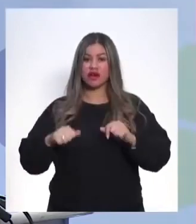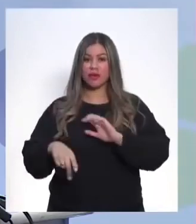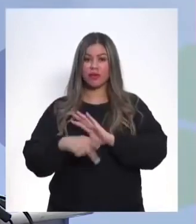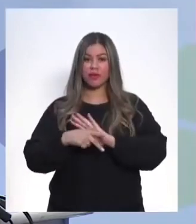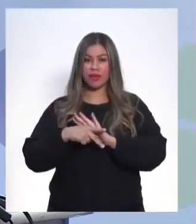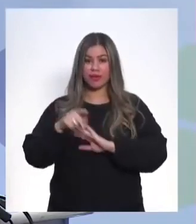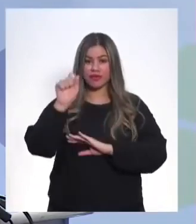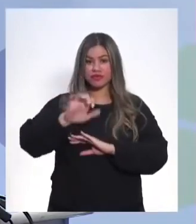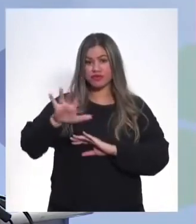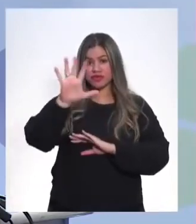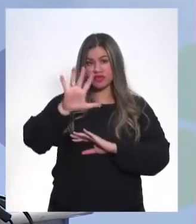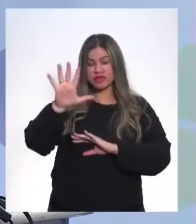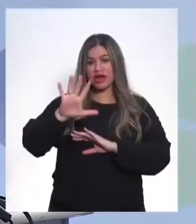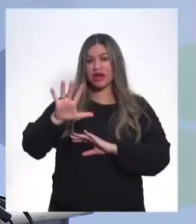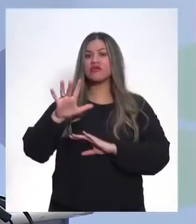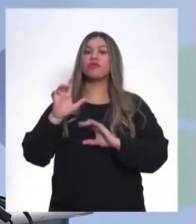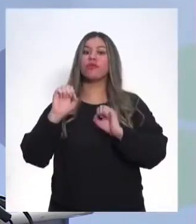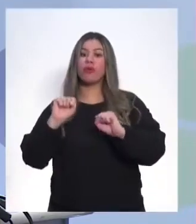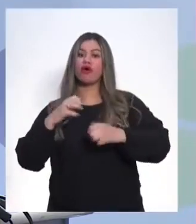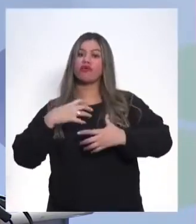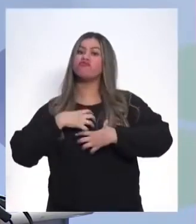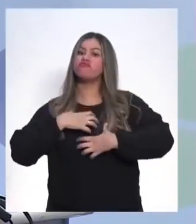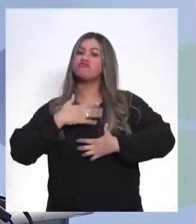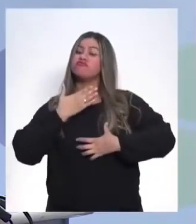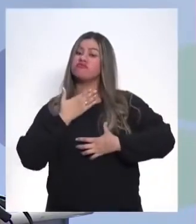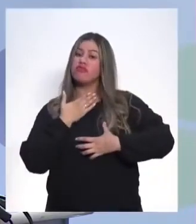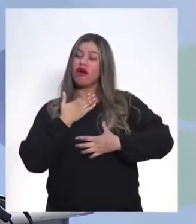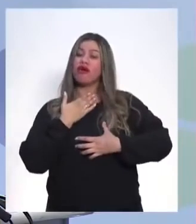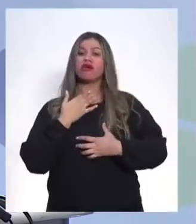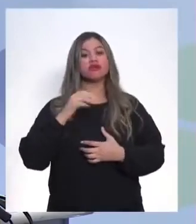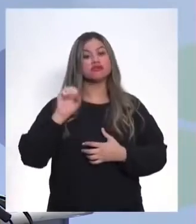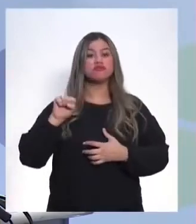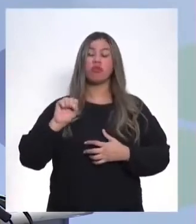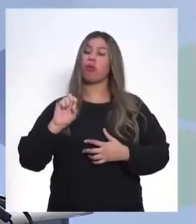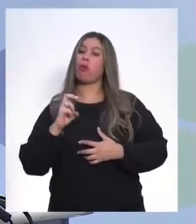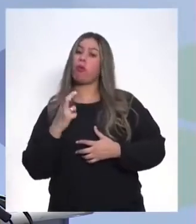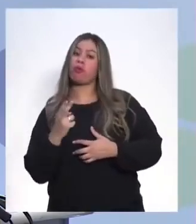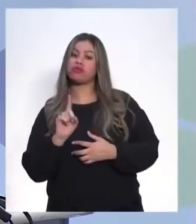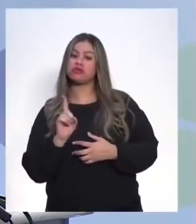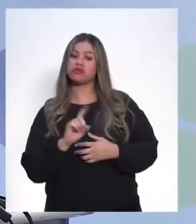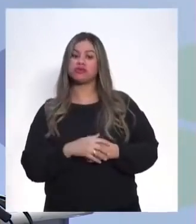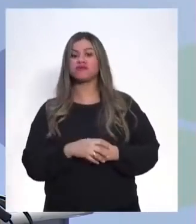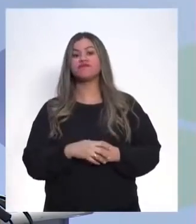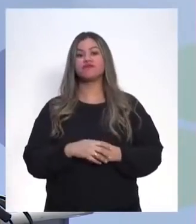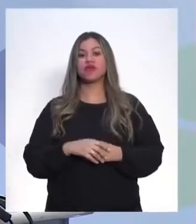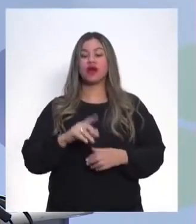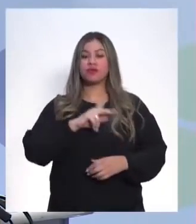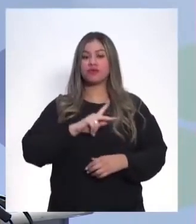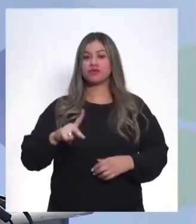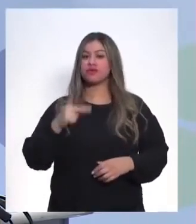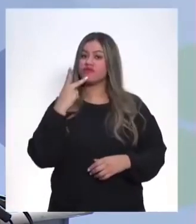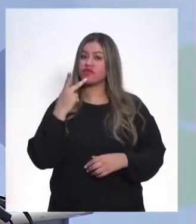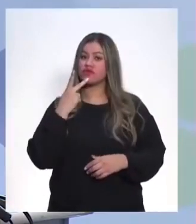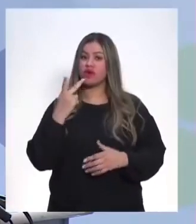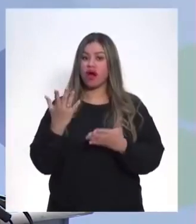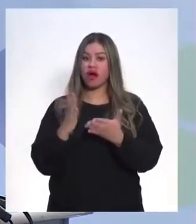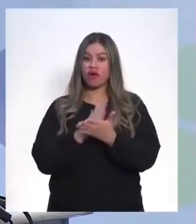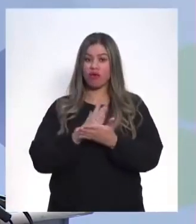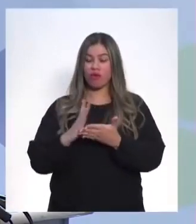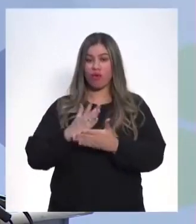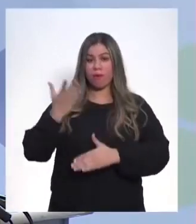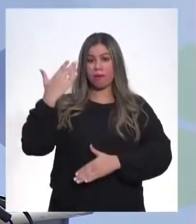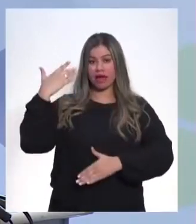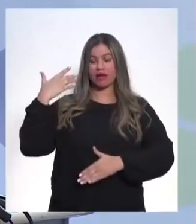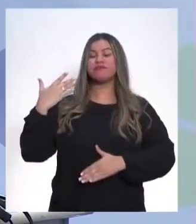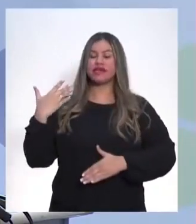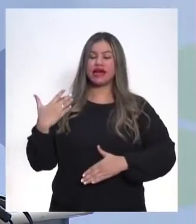né? Podendo ter sotaque ou não. Legal. Eu vi que uma professora, inclusive, colocou que os pais dela perderam o sotaque. A minha mãe também perdeu o sotaque, mas o